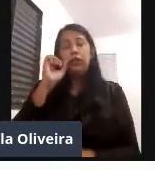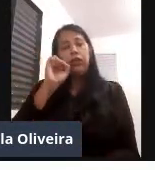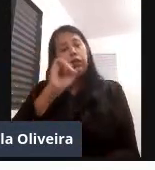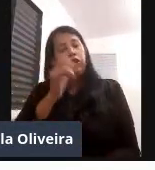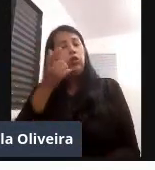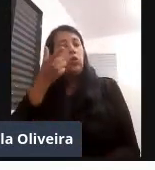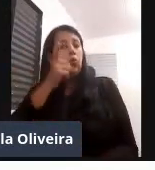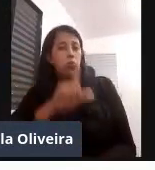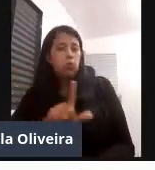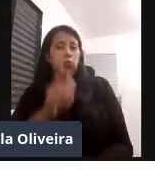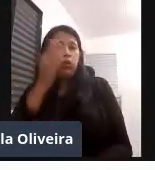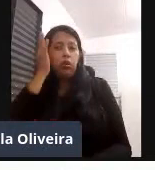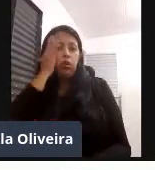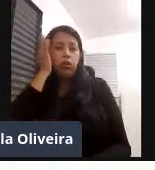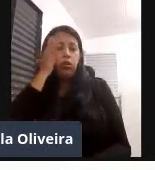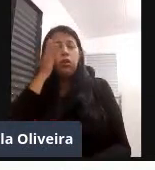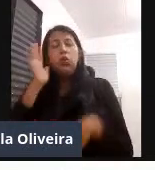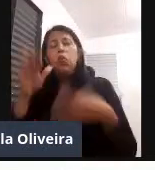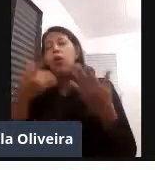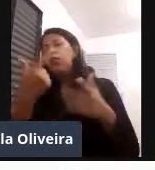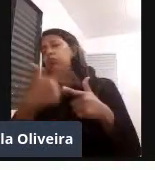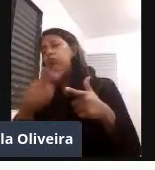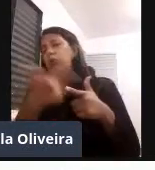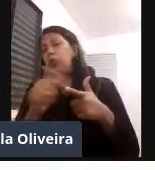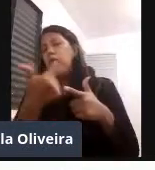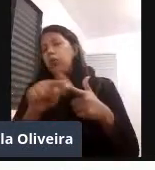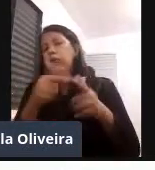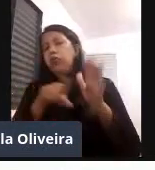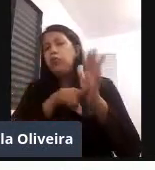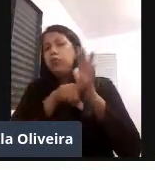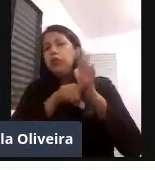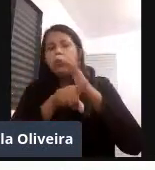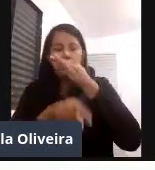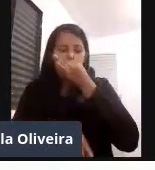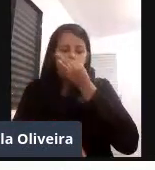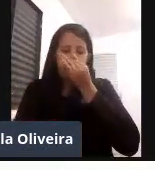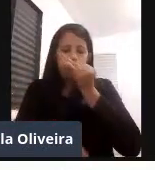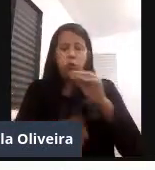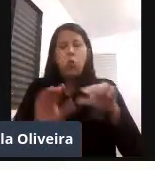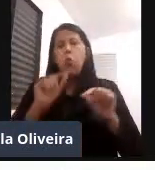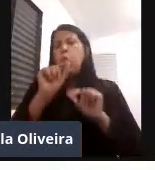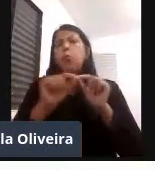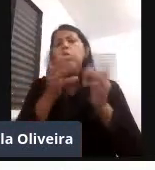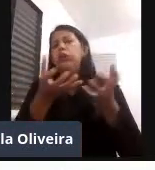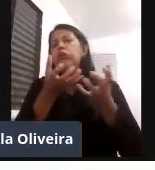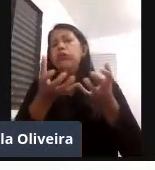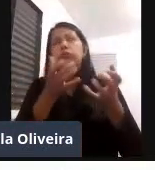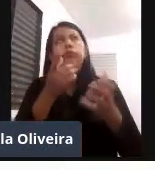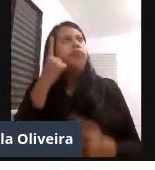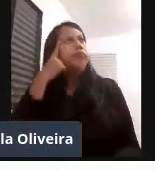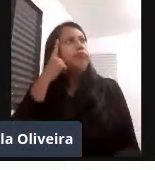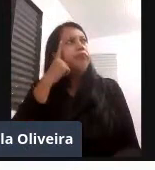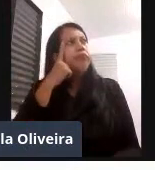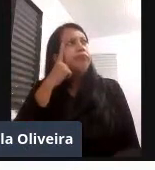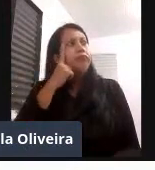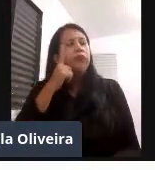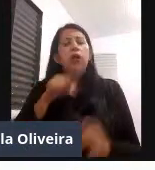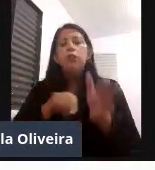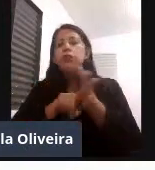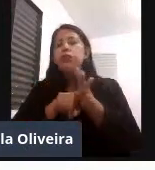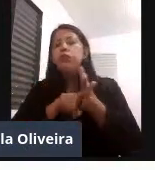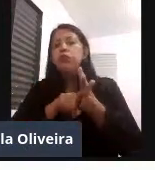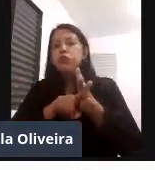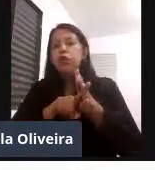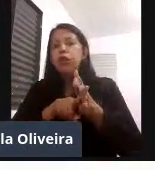qual é o meu problema de pesquisa, então, o que eu quero pesquisar? Qual é o meu problema? O meu problema é que eu não